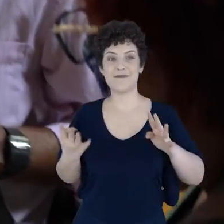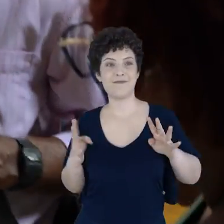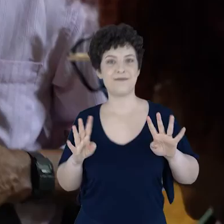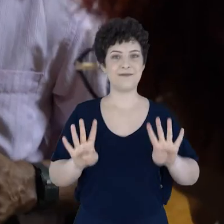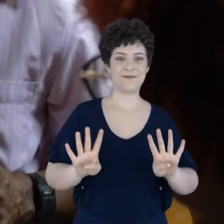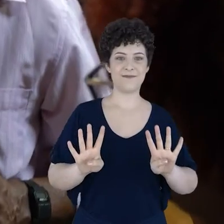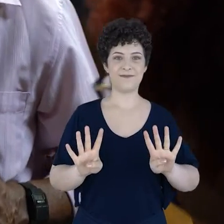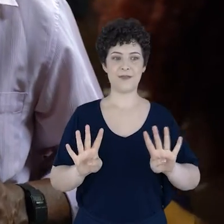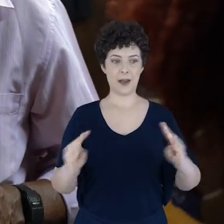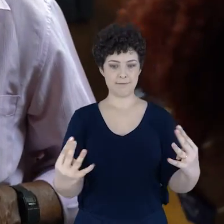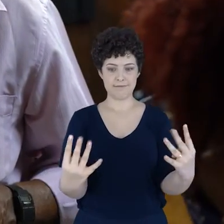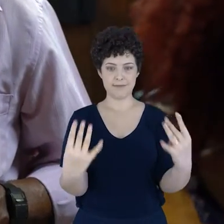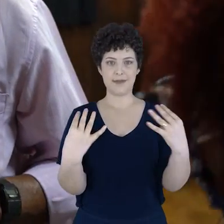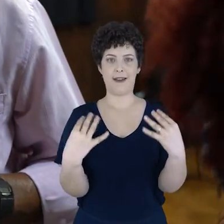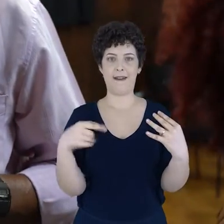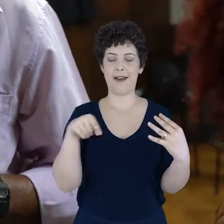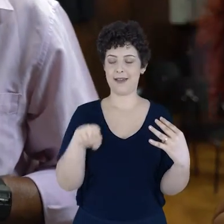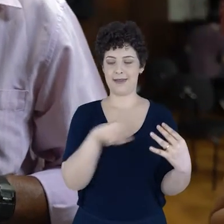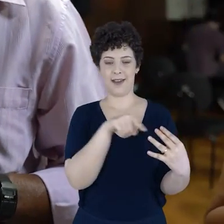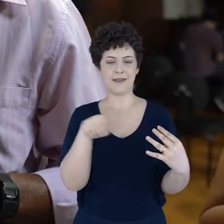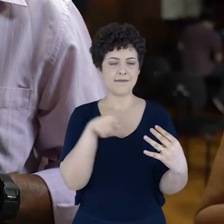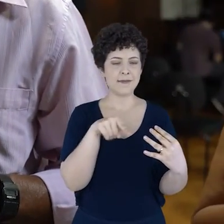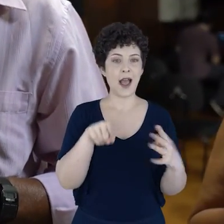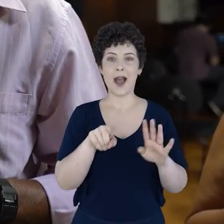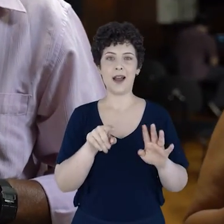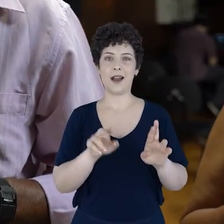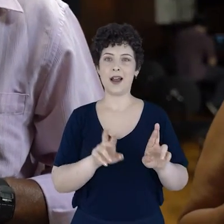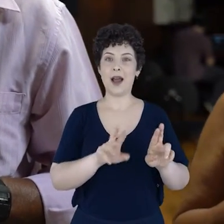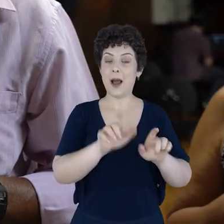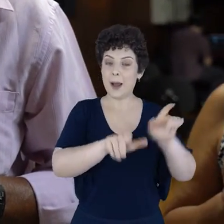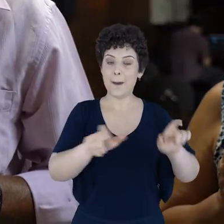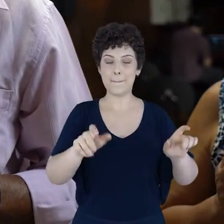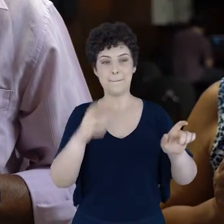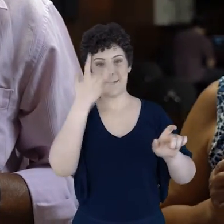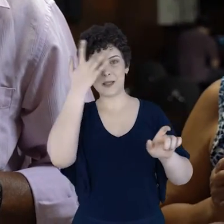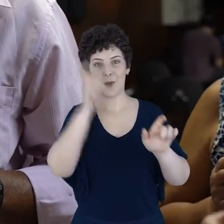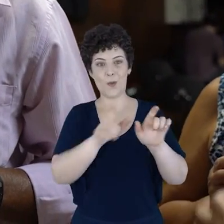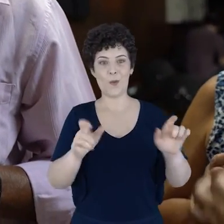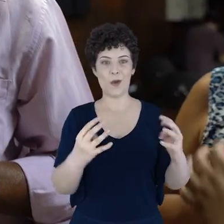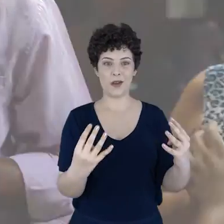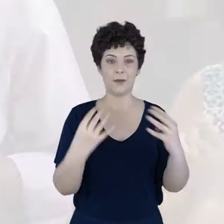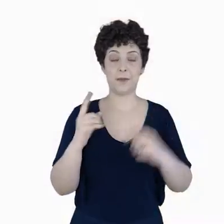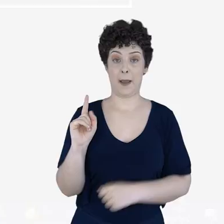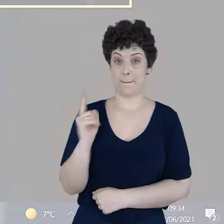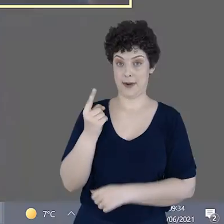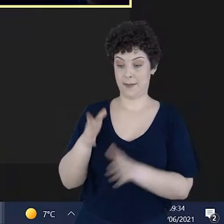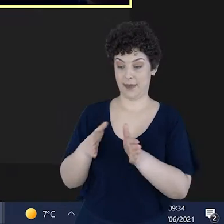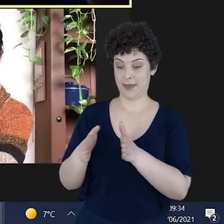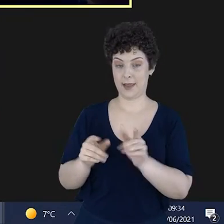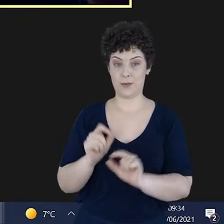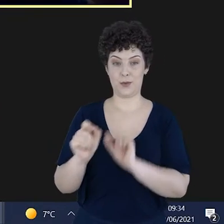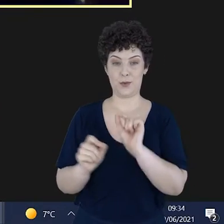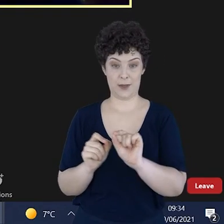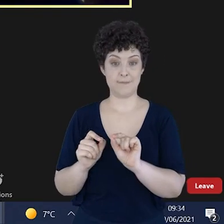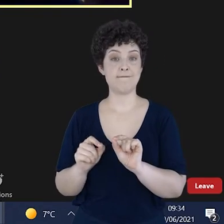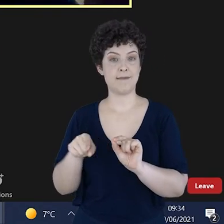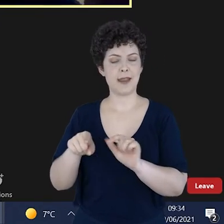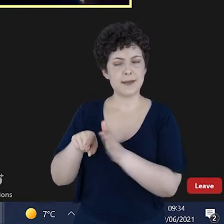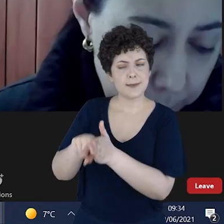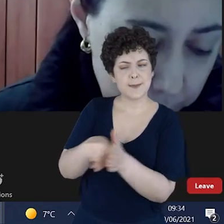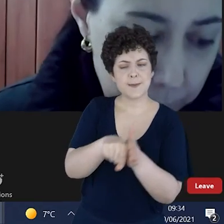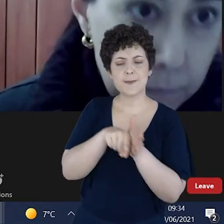uma obra, quando a gente monta um espetáculo teatral, que é o espectador, a espectadora. Uma primeira etapa do projeto